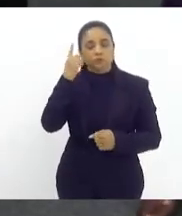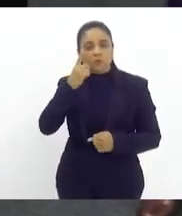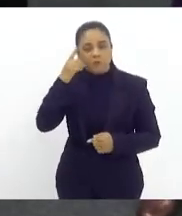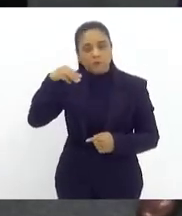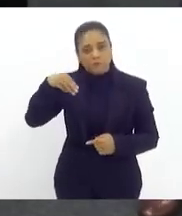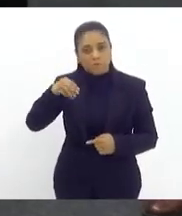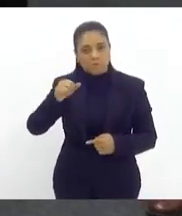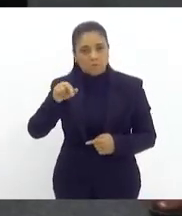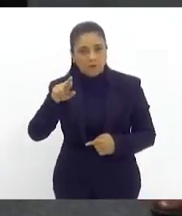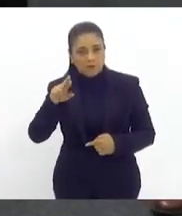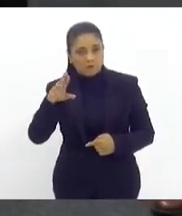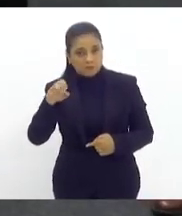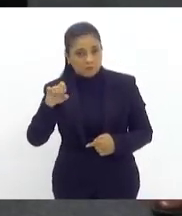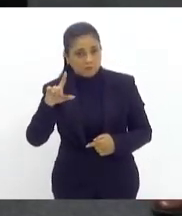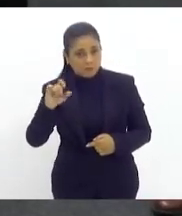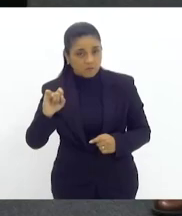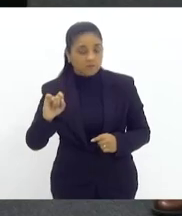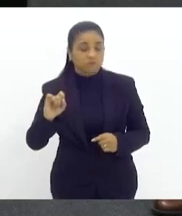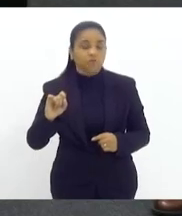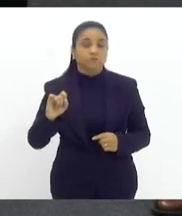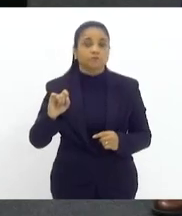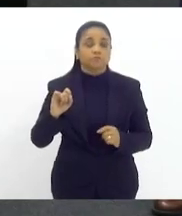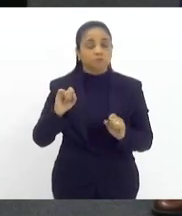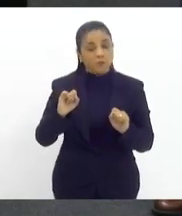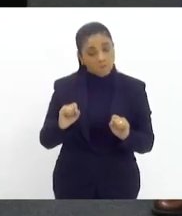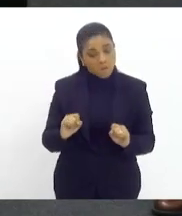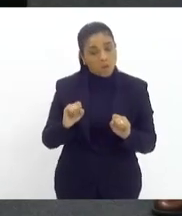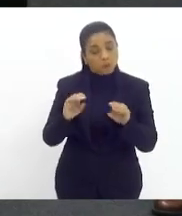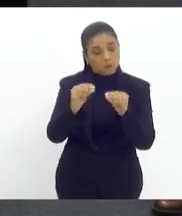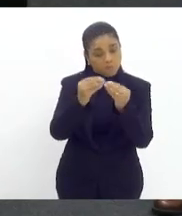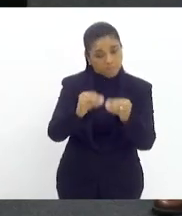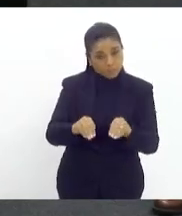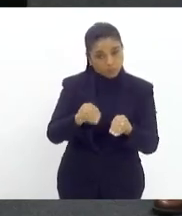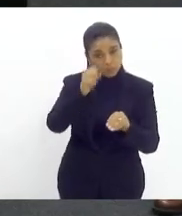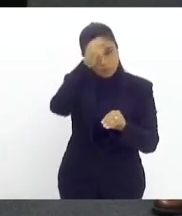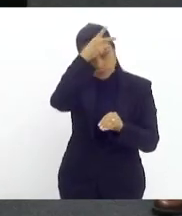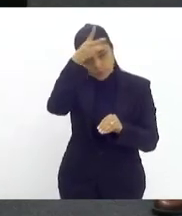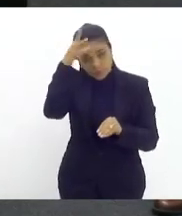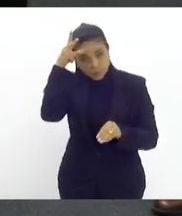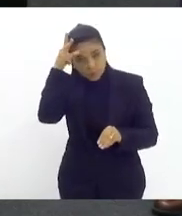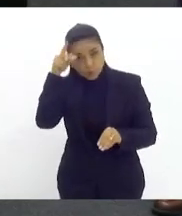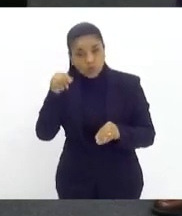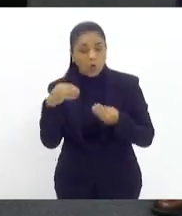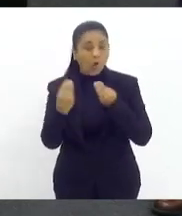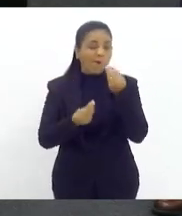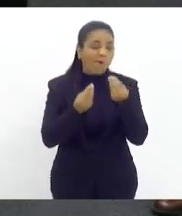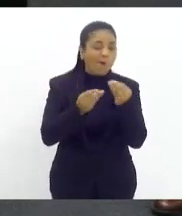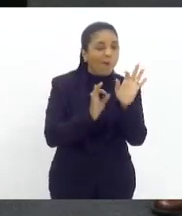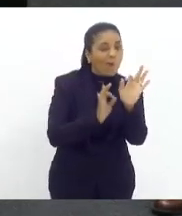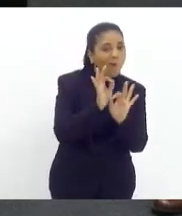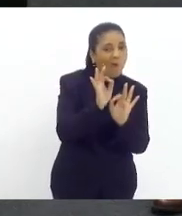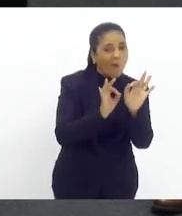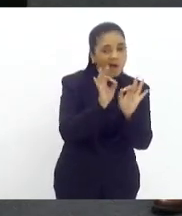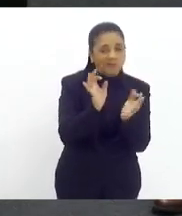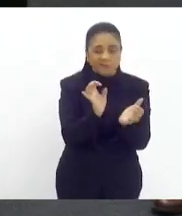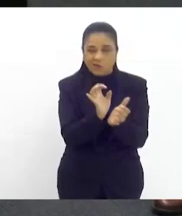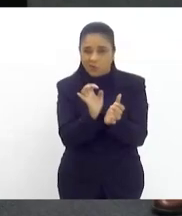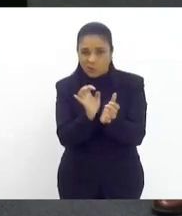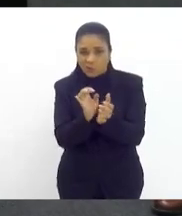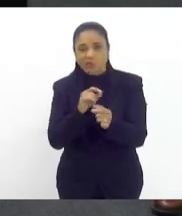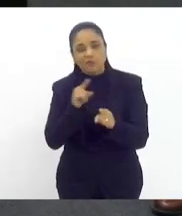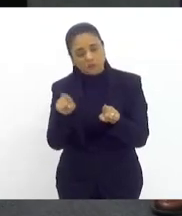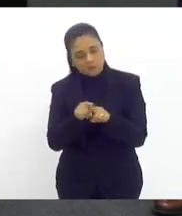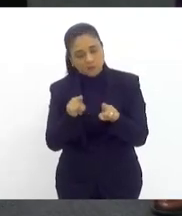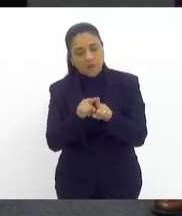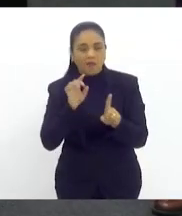certeza ela pode acabar prejudicando as prefeituras as guardas como se organizam e também interferir no